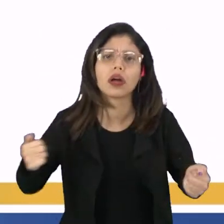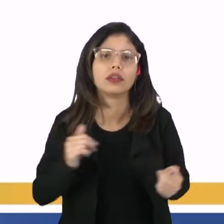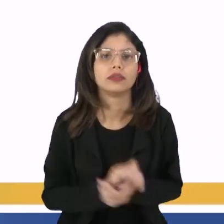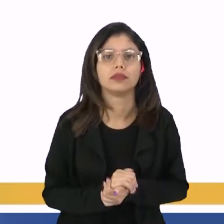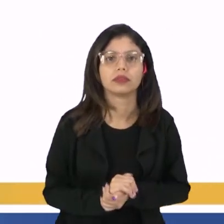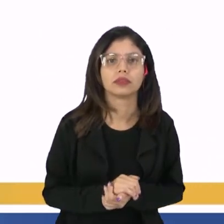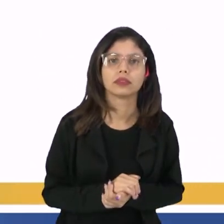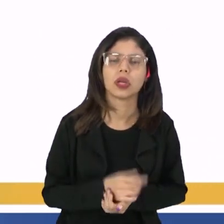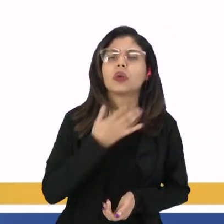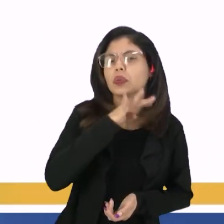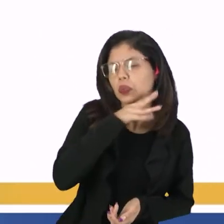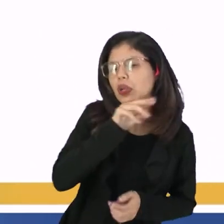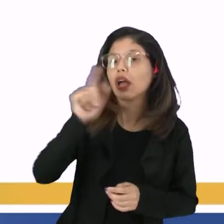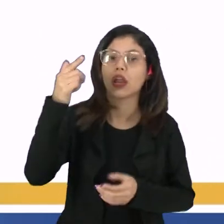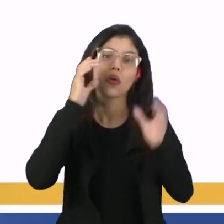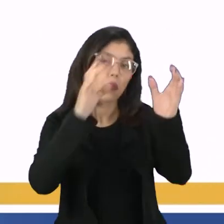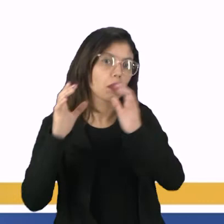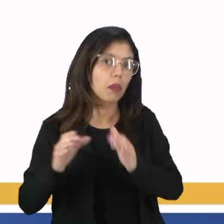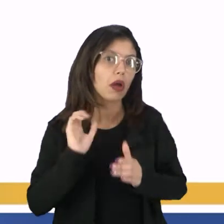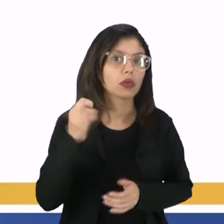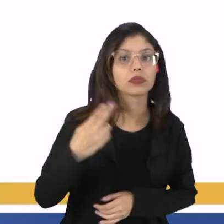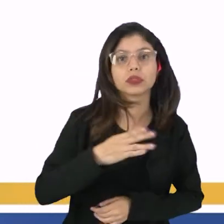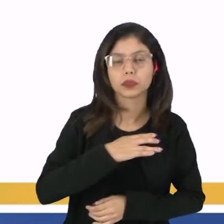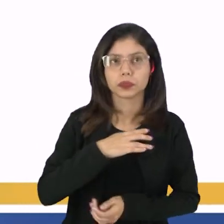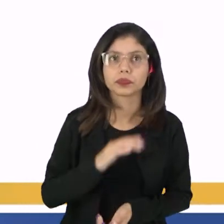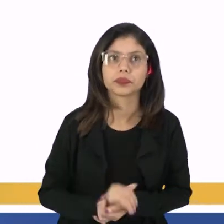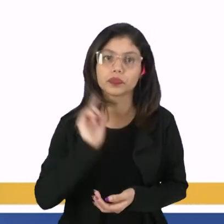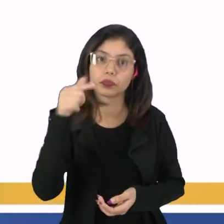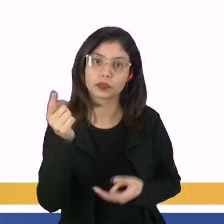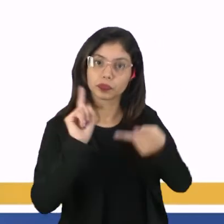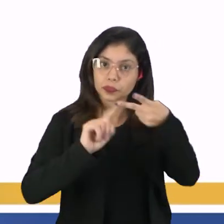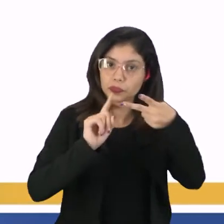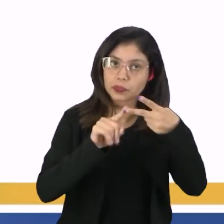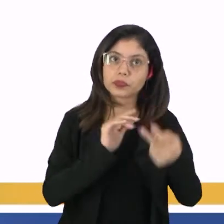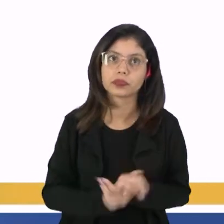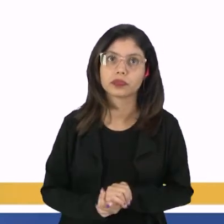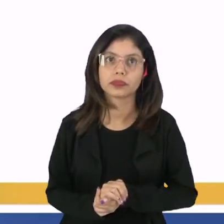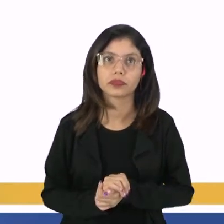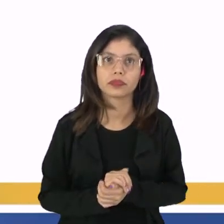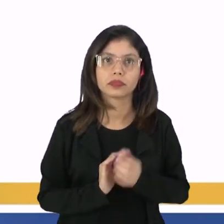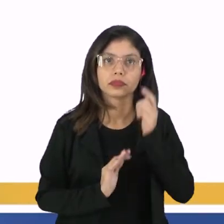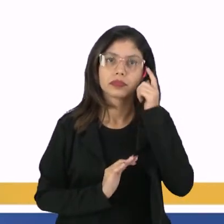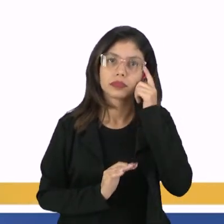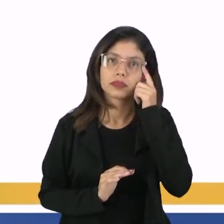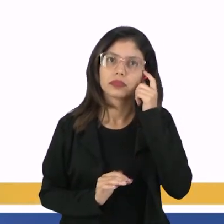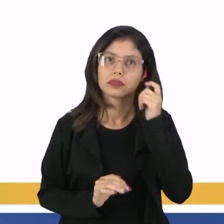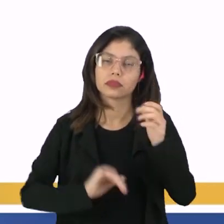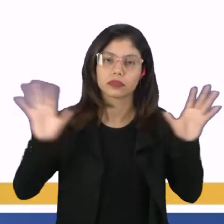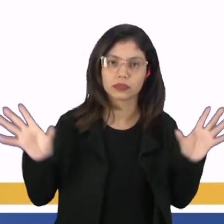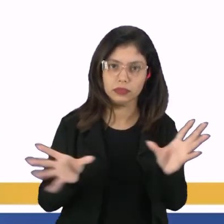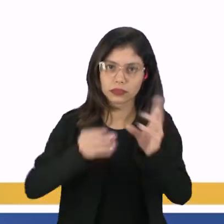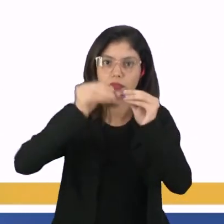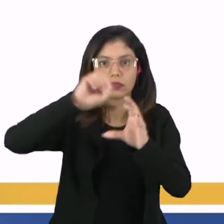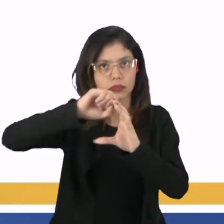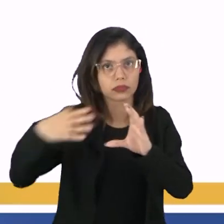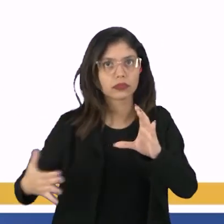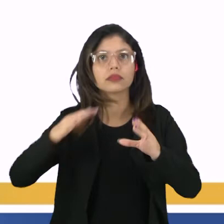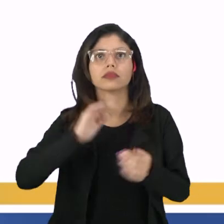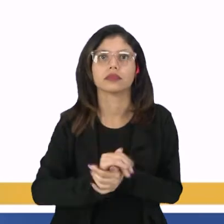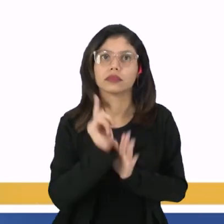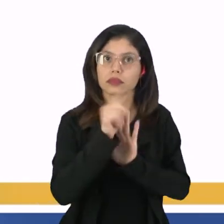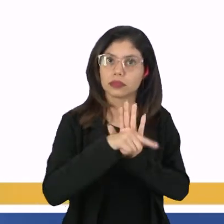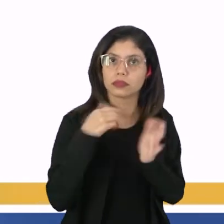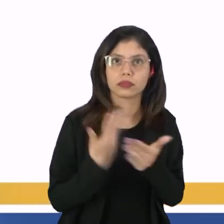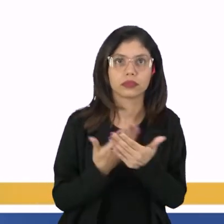esteja incomodando naquele momento o seu bairro, sua cidade. Outro ponto importante, que é o segundo, a adequação às